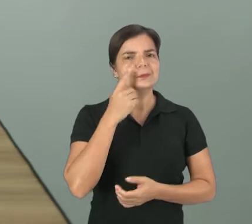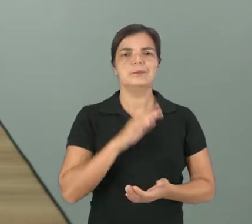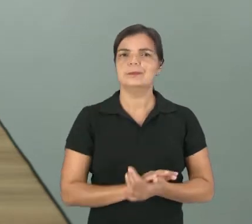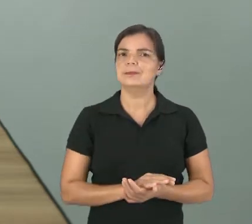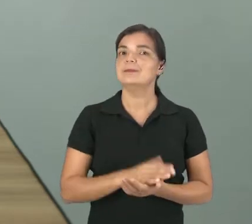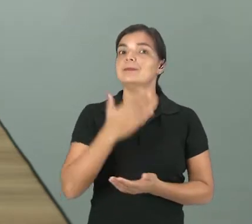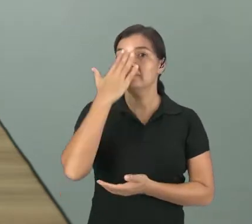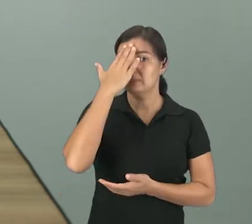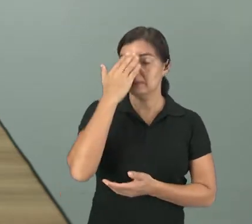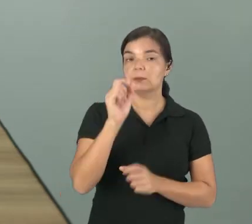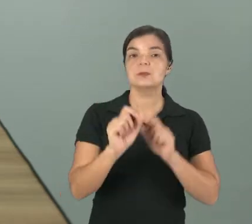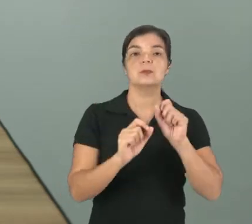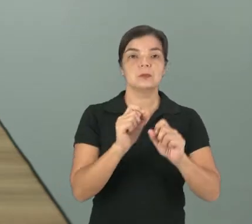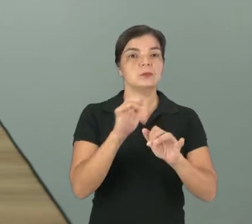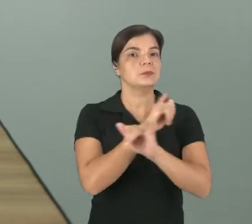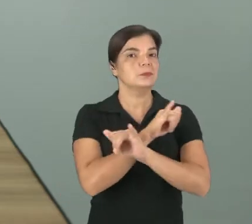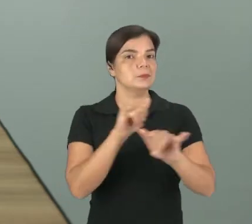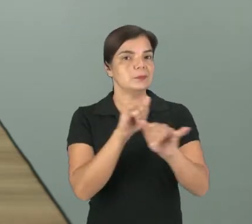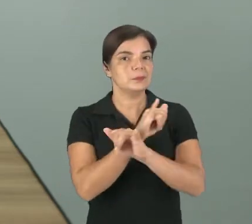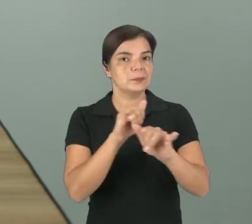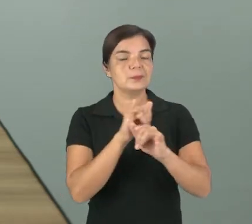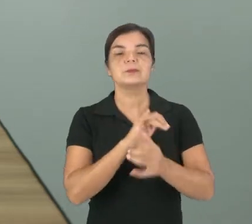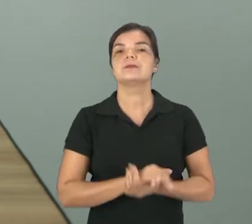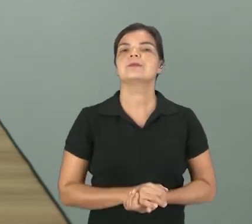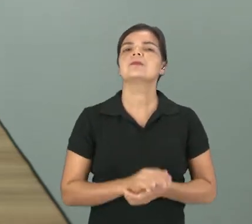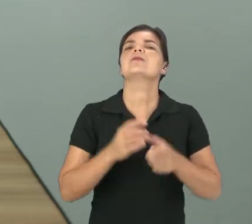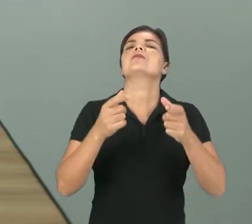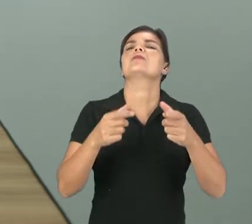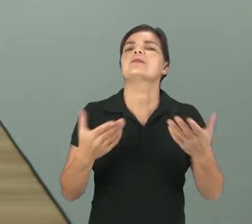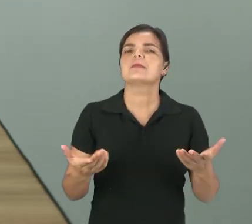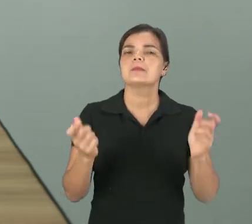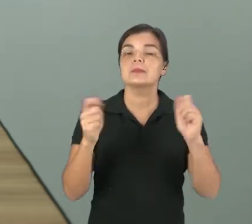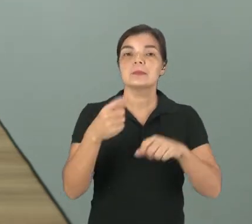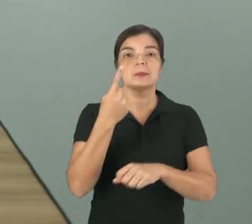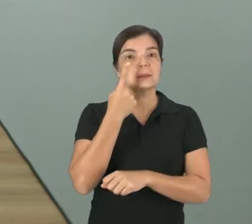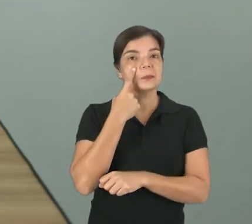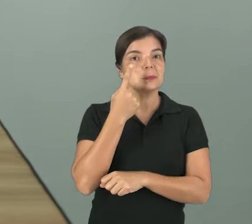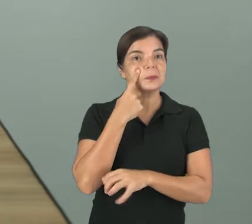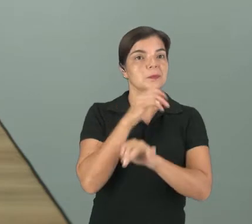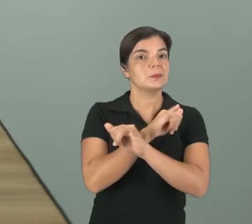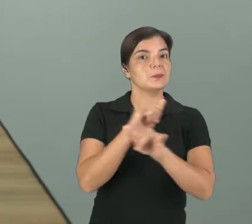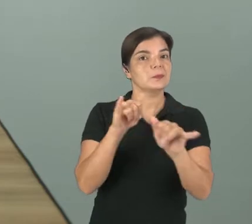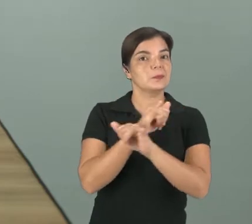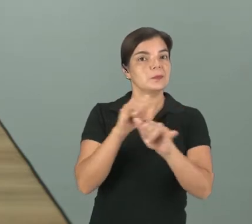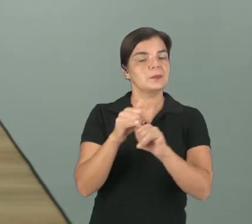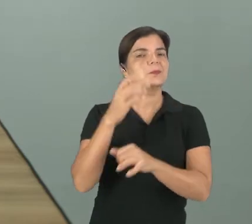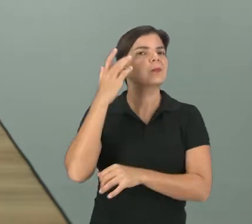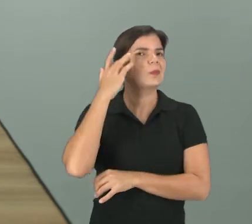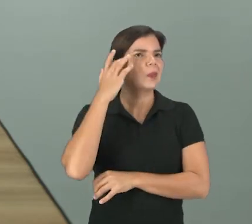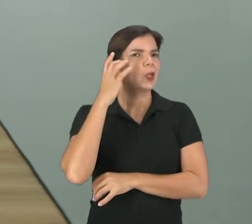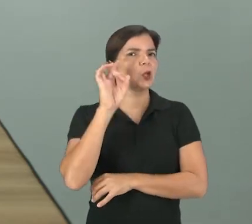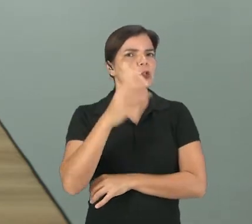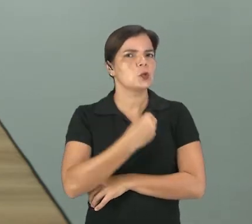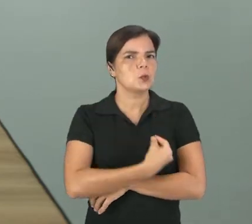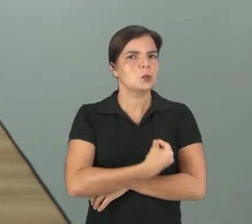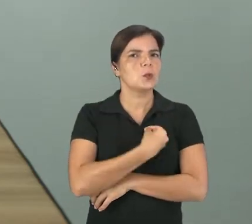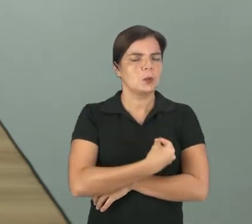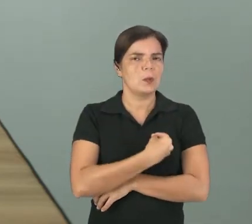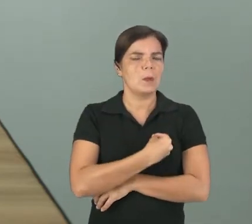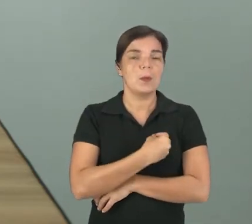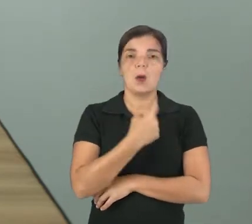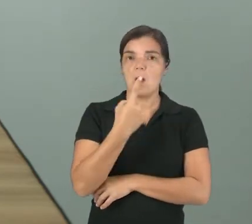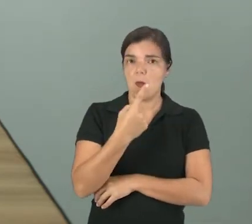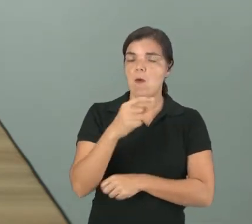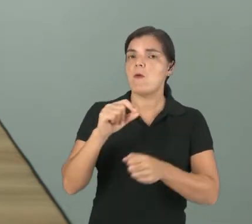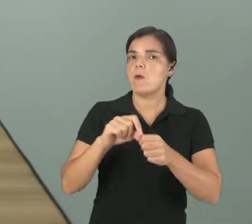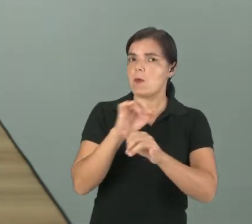termo? Você sabe o que é uma propaganda? Onde será que nós podemos encontrar as propagandas? Será que só existe um meio